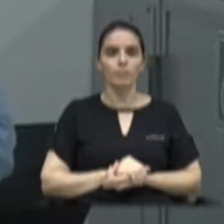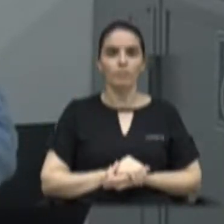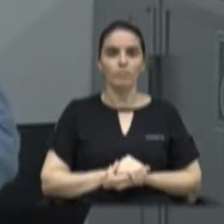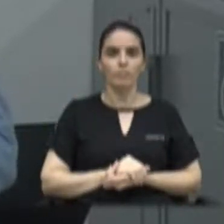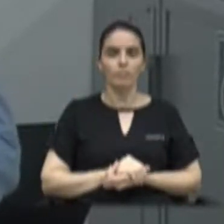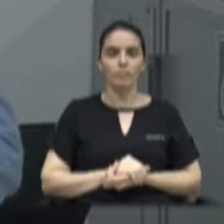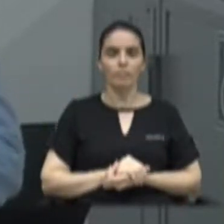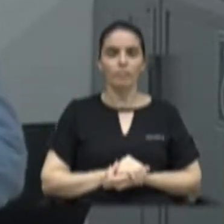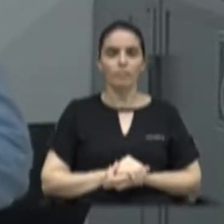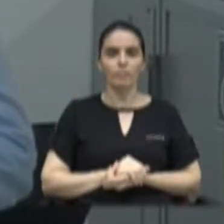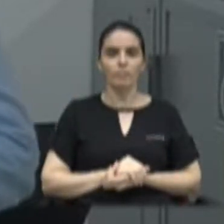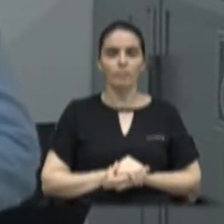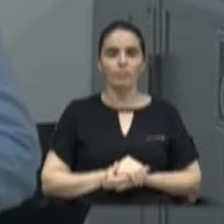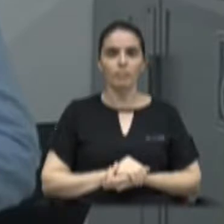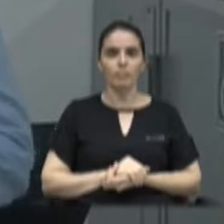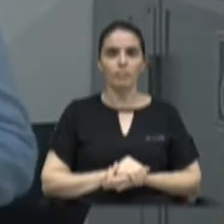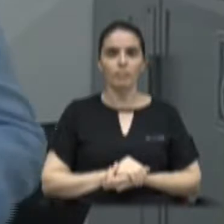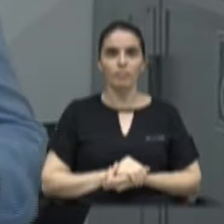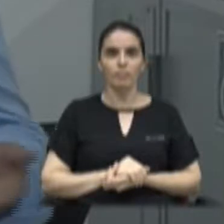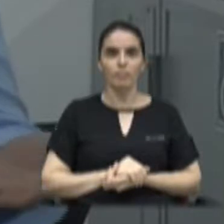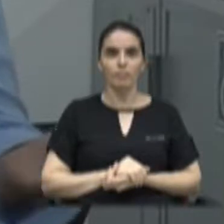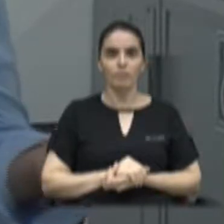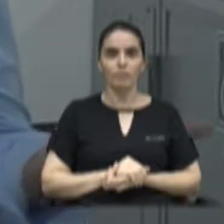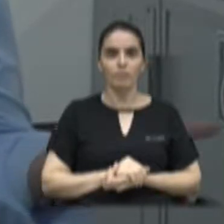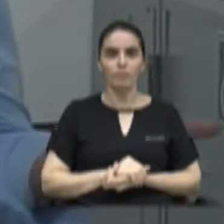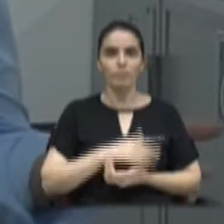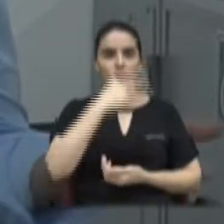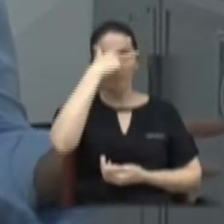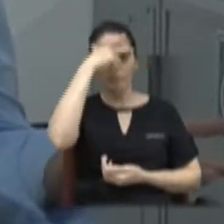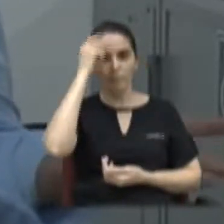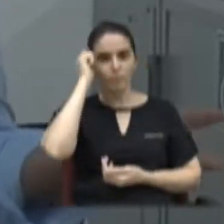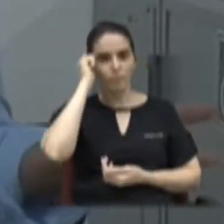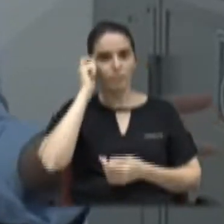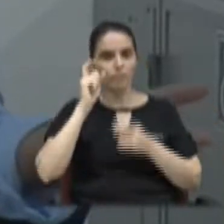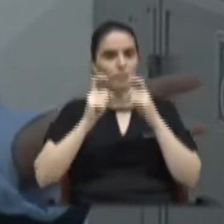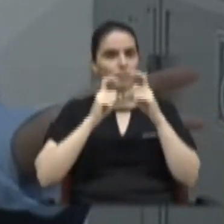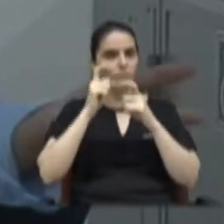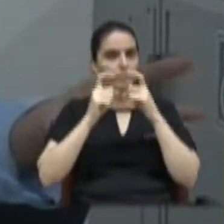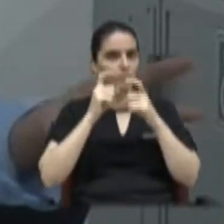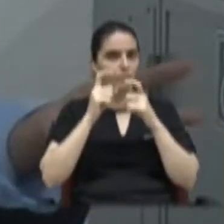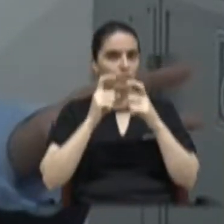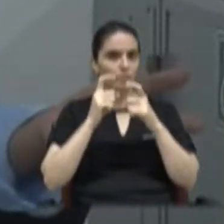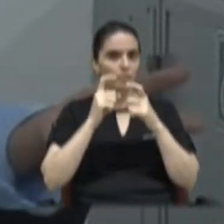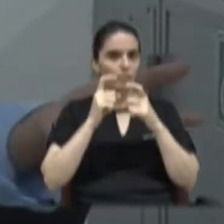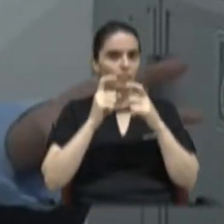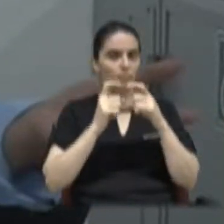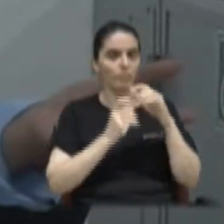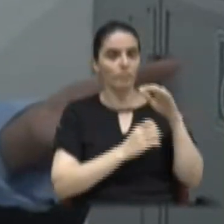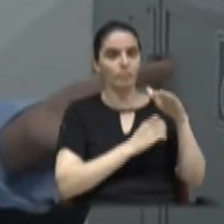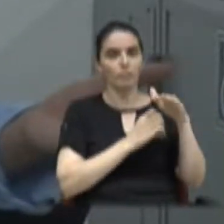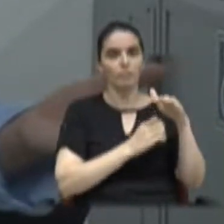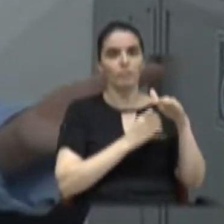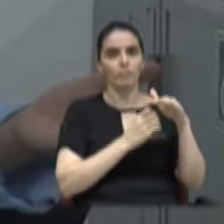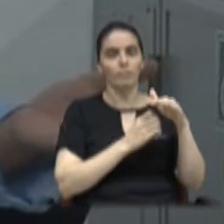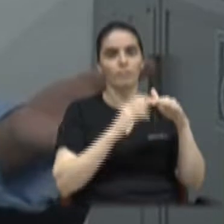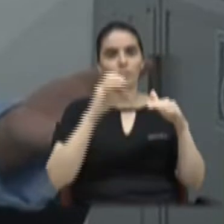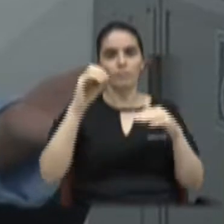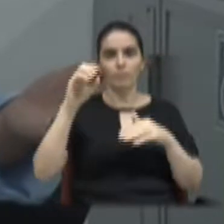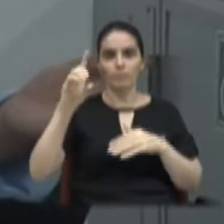o que o Poder Executivo se preocupa com o impacto na empresa Odebrecht.